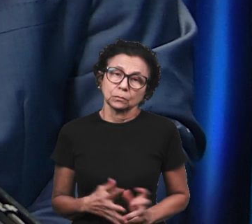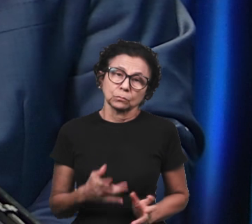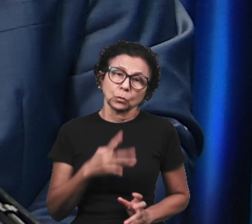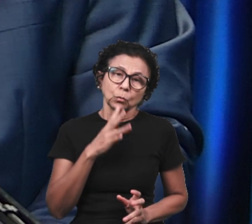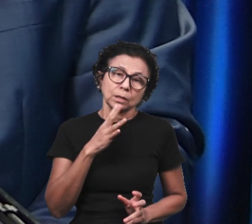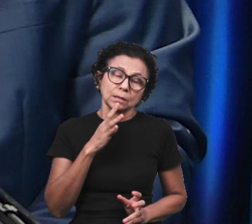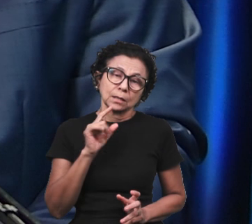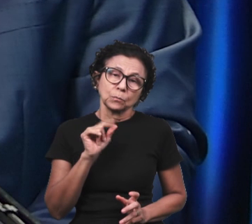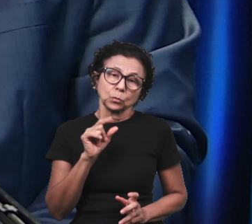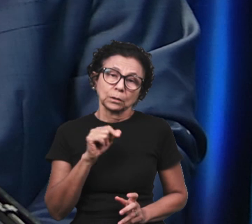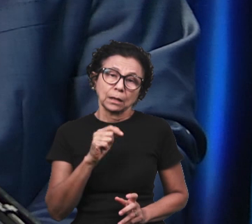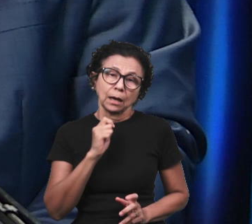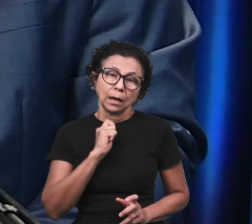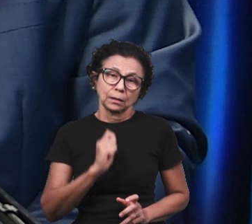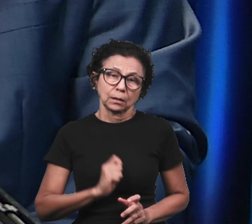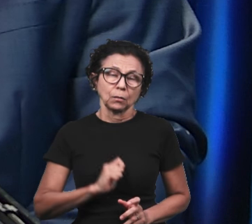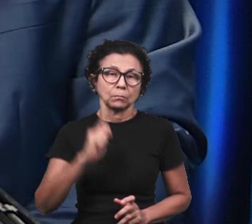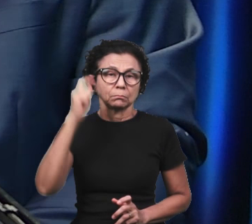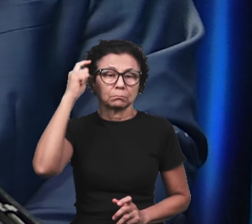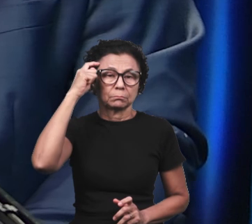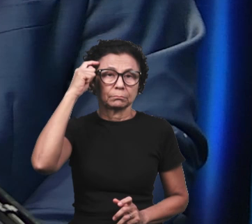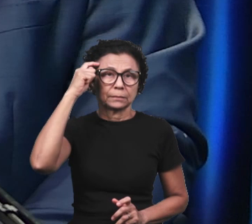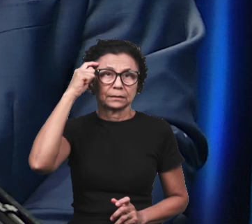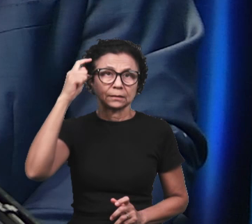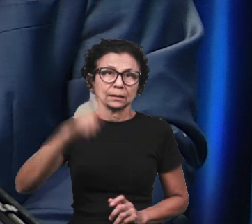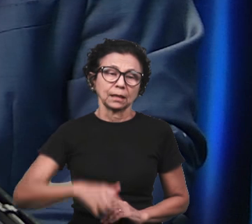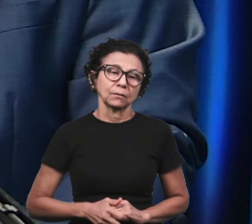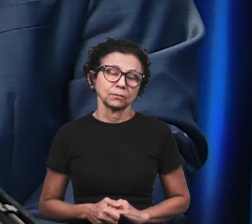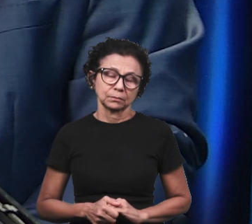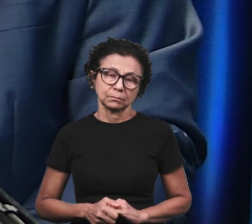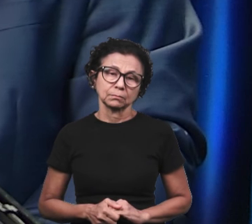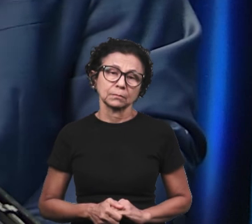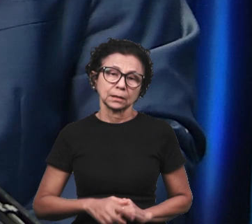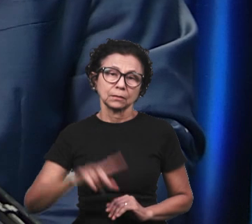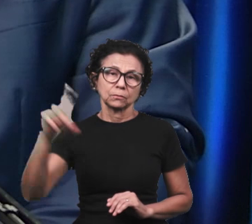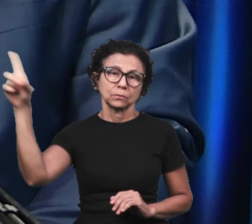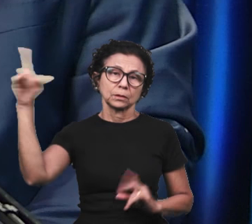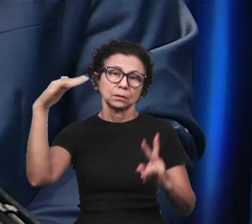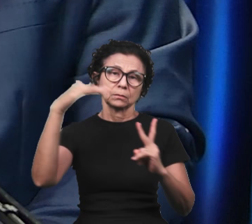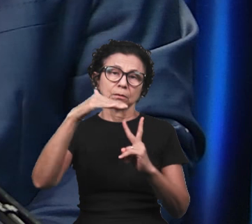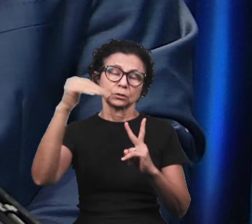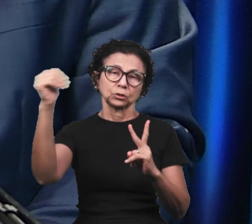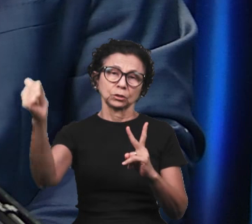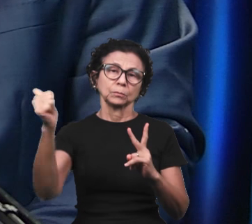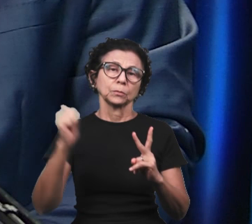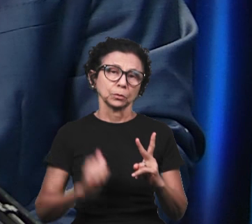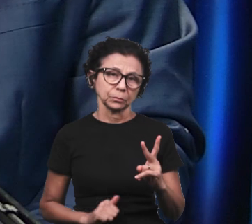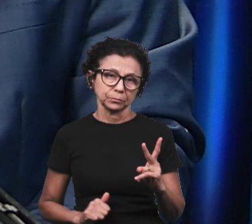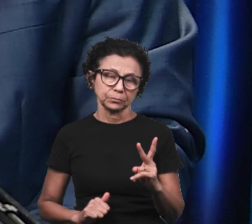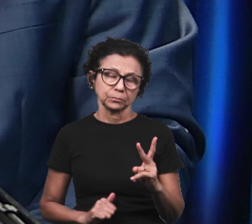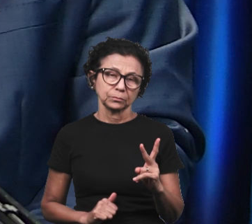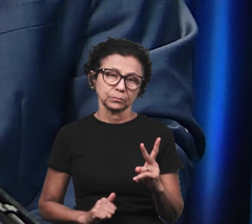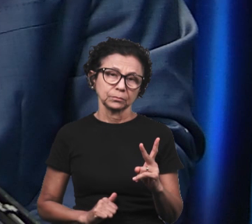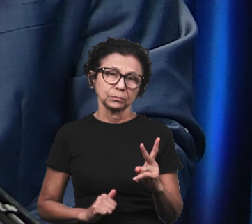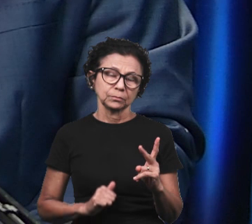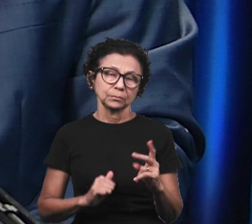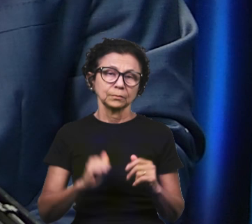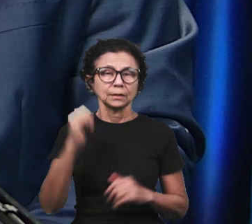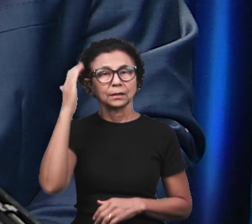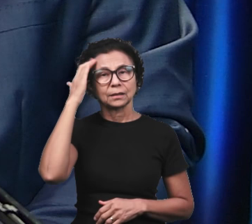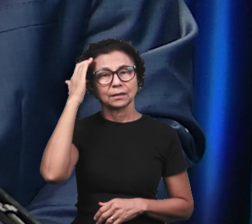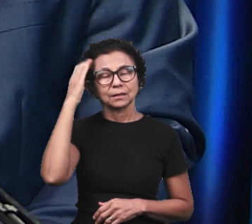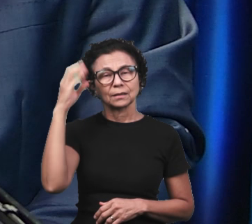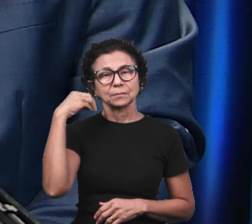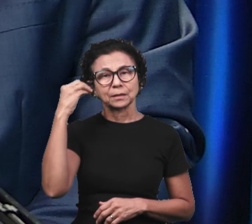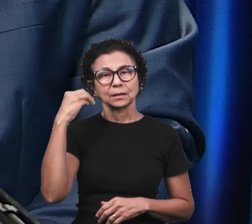mas sabemos de uma coisa, que ele só veio depois que Deus chamou. E para entendermos melhor a experiência de Arão, nós